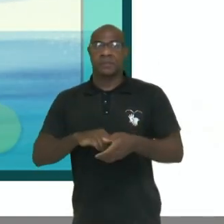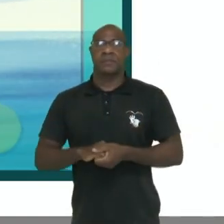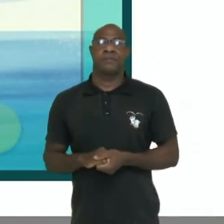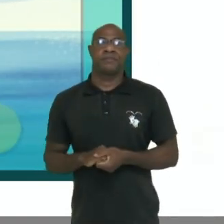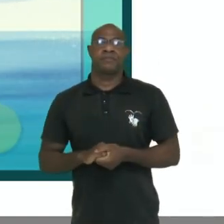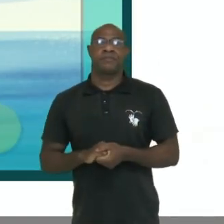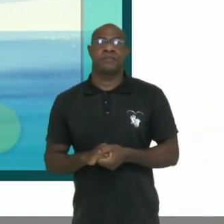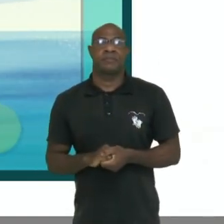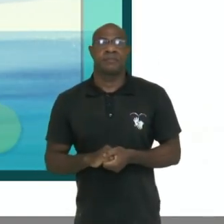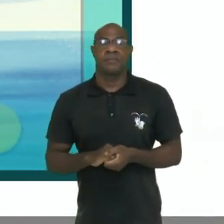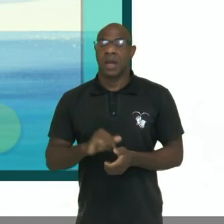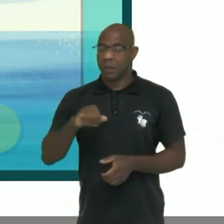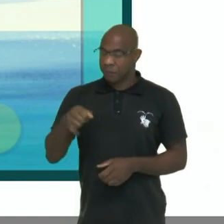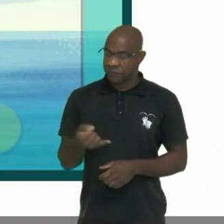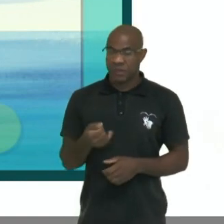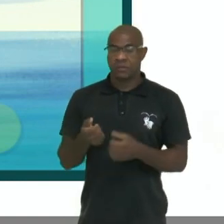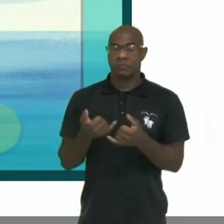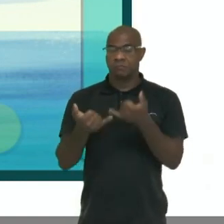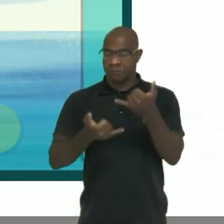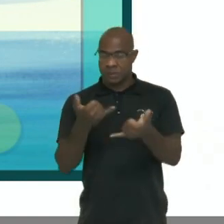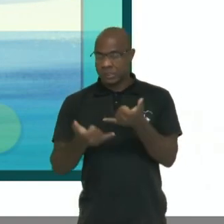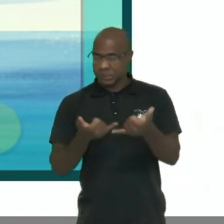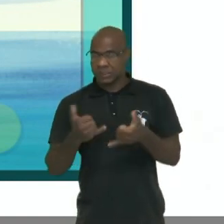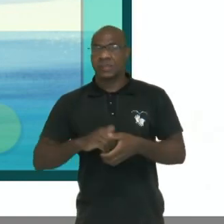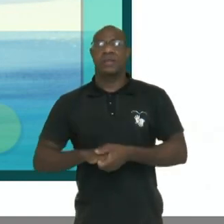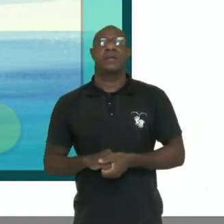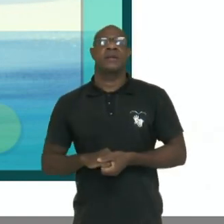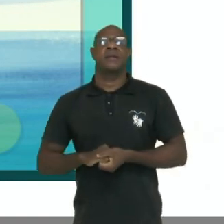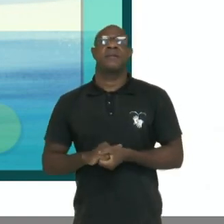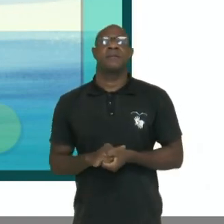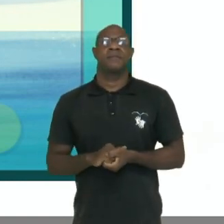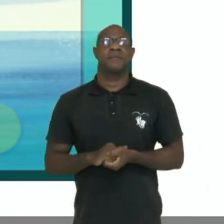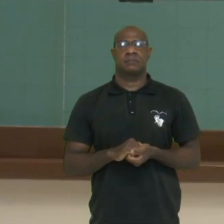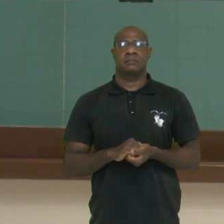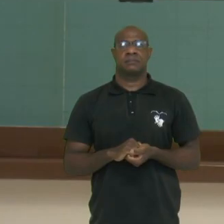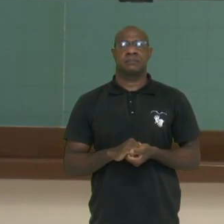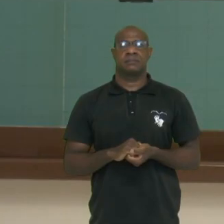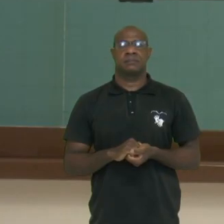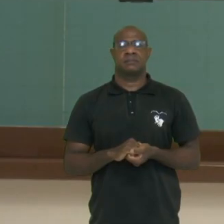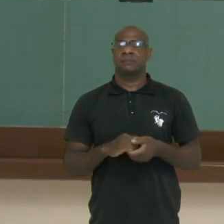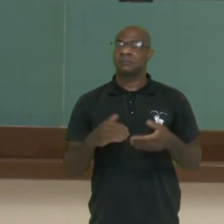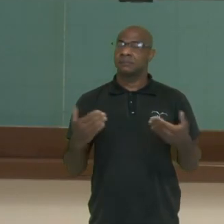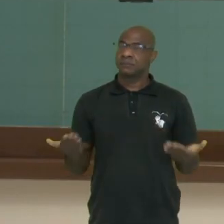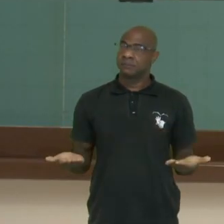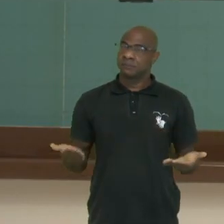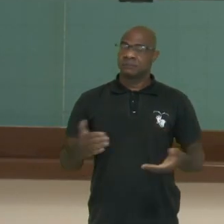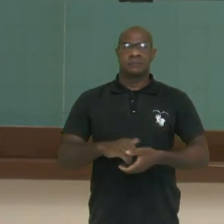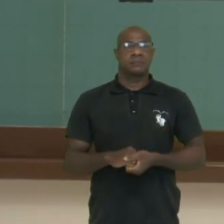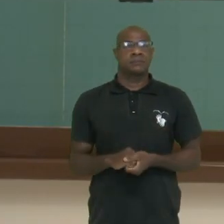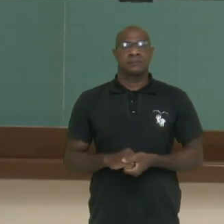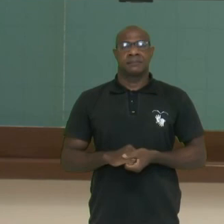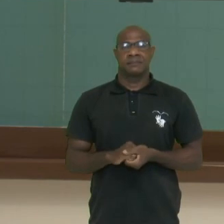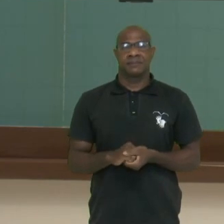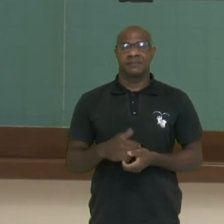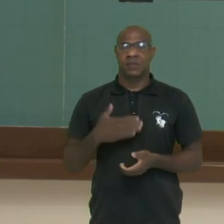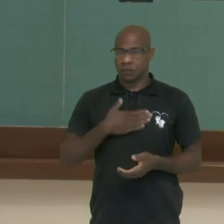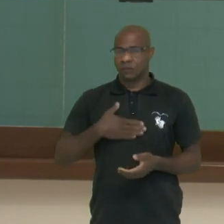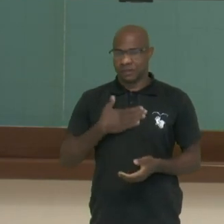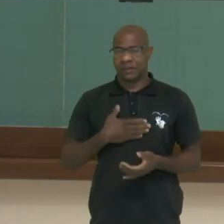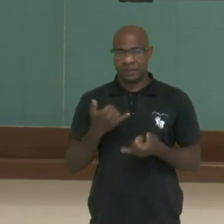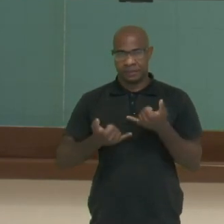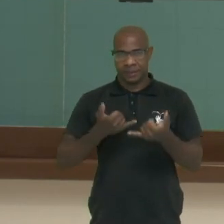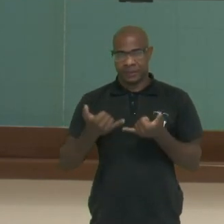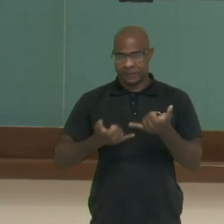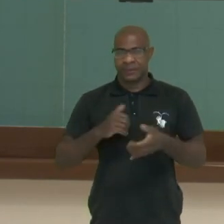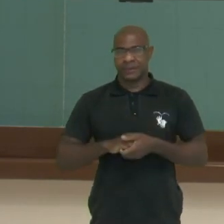uma. Então, aproveitem, joguem bastante. Vamos voltar lá para a telinha para a gente conversar mais um. E aí, gostaram do joguinho? Gostaram do Matific? Então,